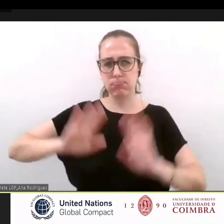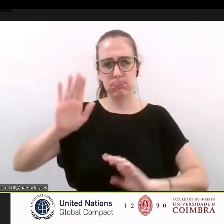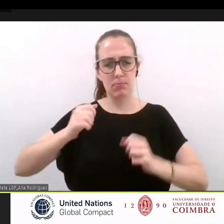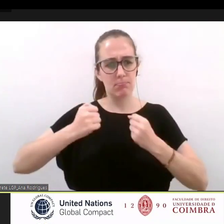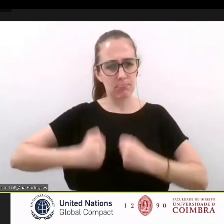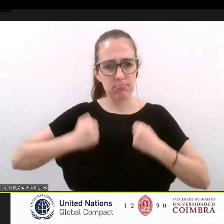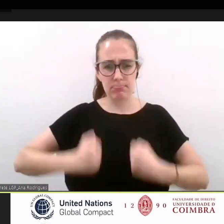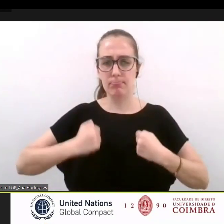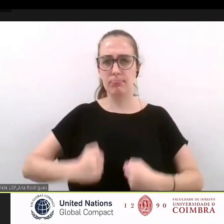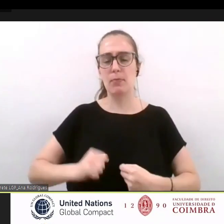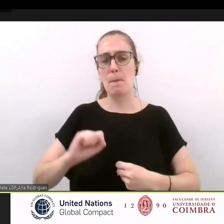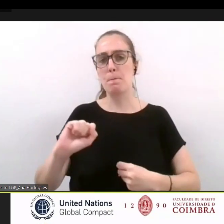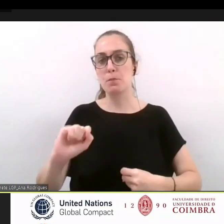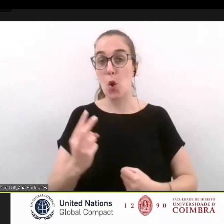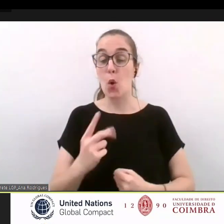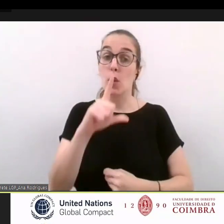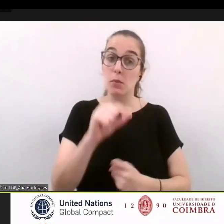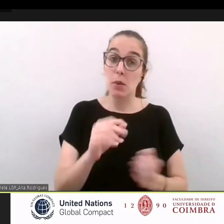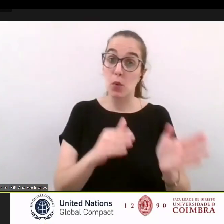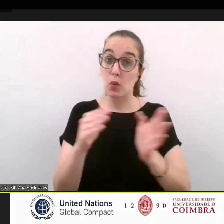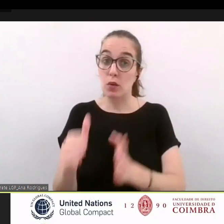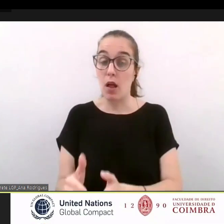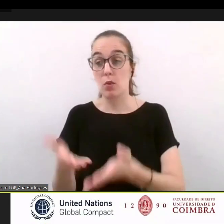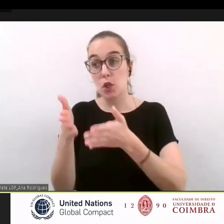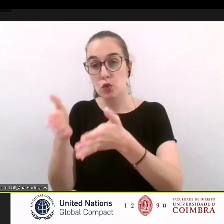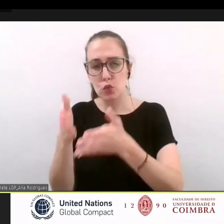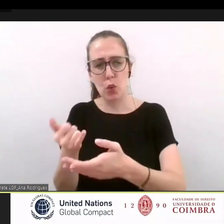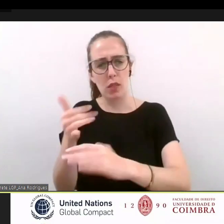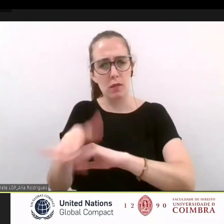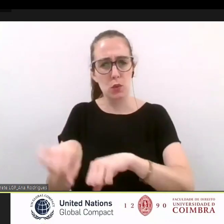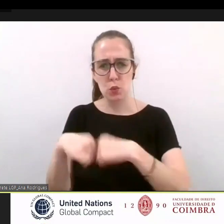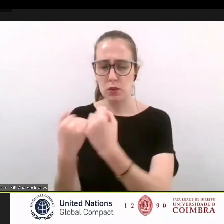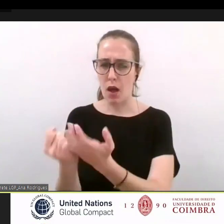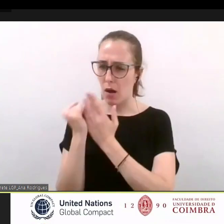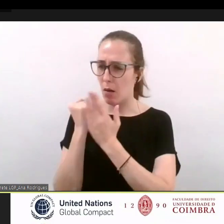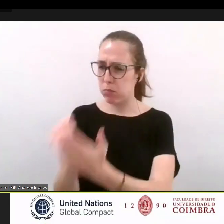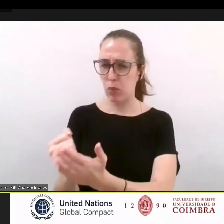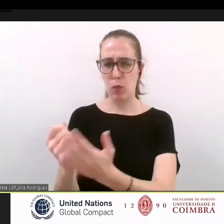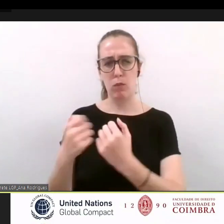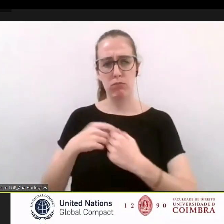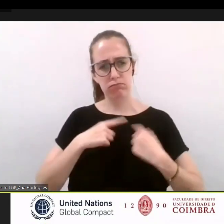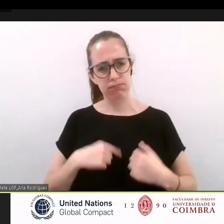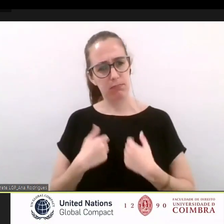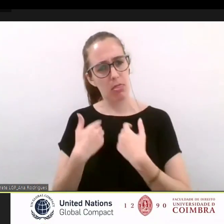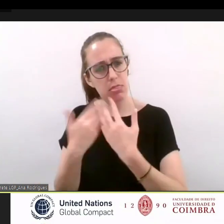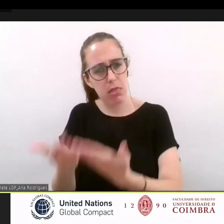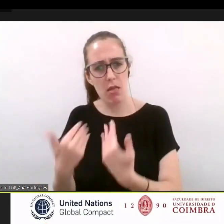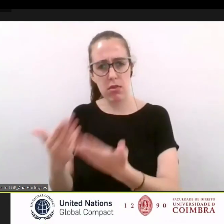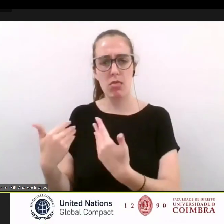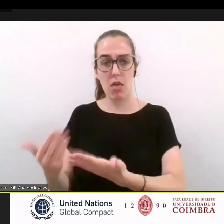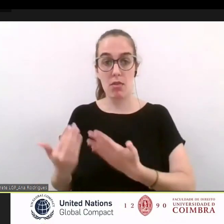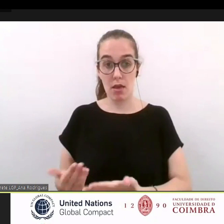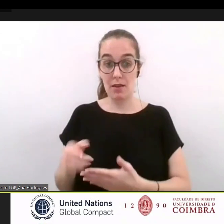a ter atos de grande generosidade, de intervenção social, de altruísmo na colaboração e